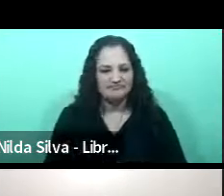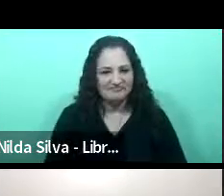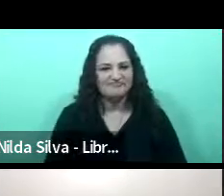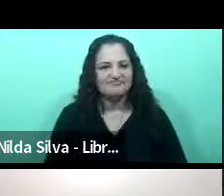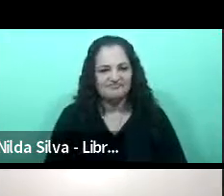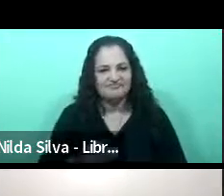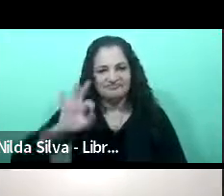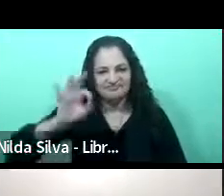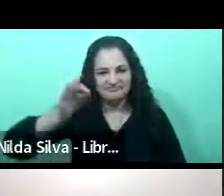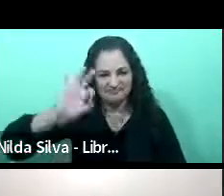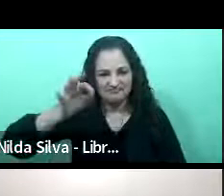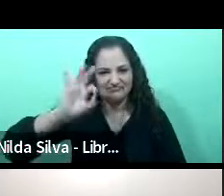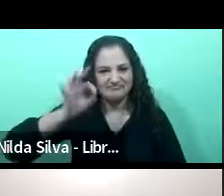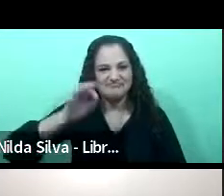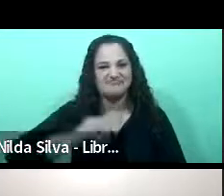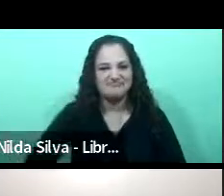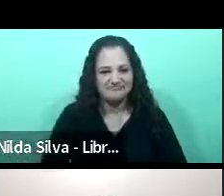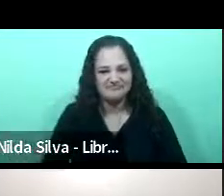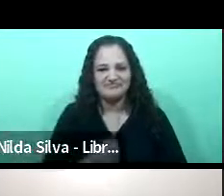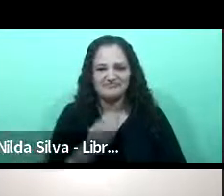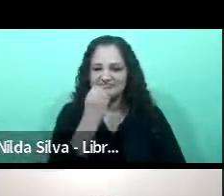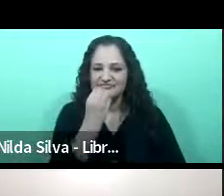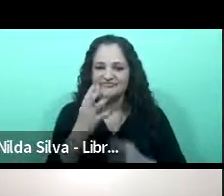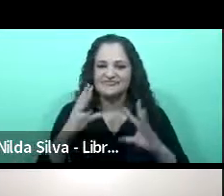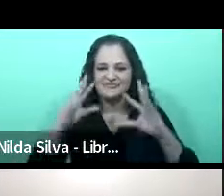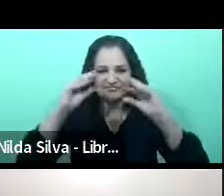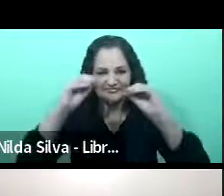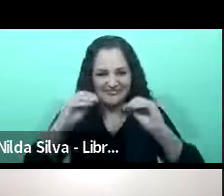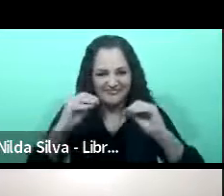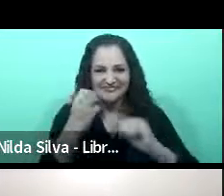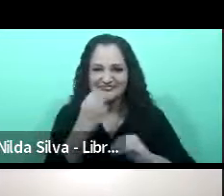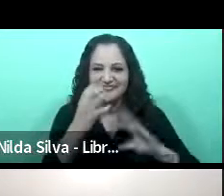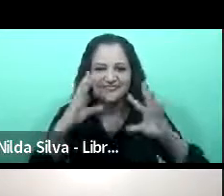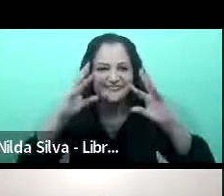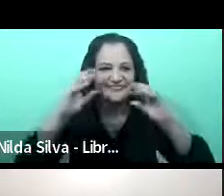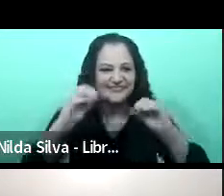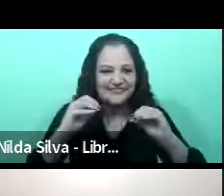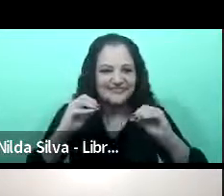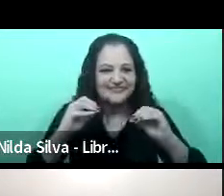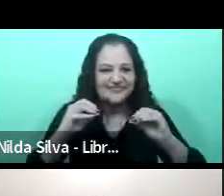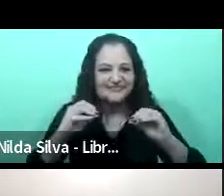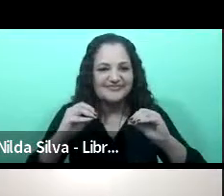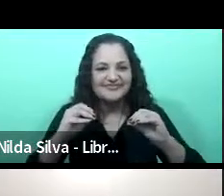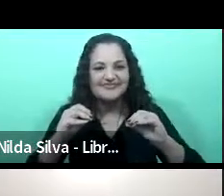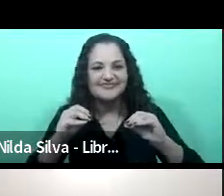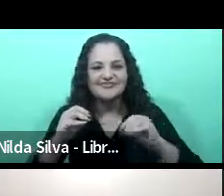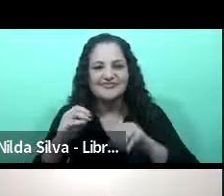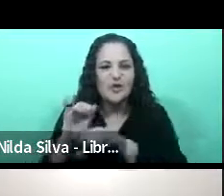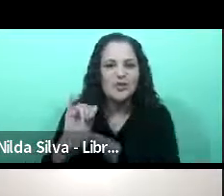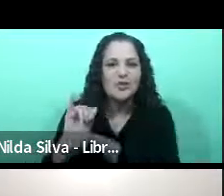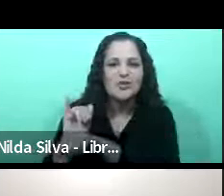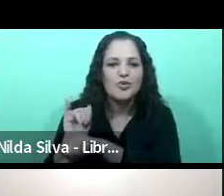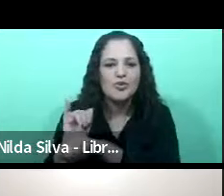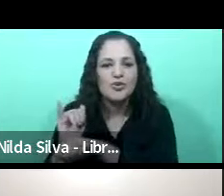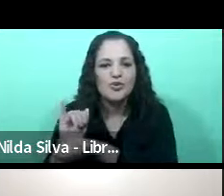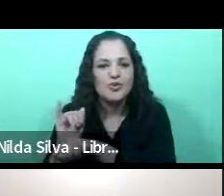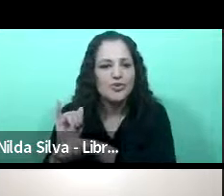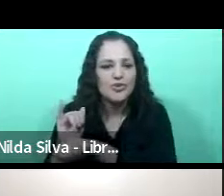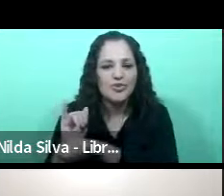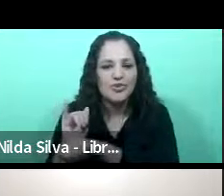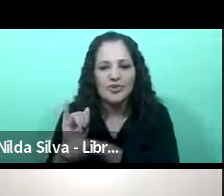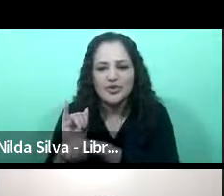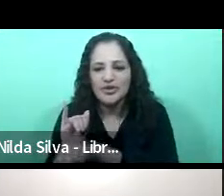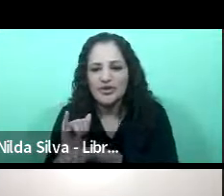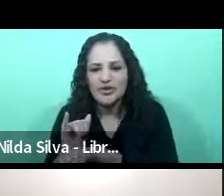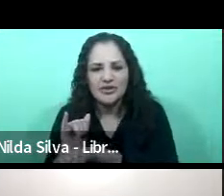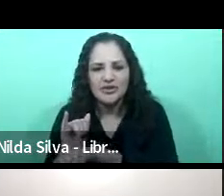Sim, sim. Boa noite, boa noite. Aqui que tem mais Boa duas noite. no chat do YouTube. Boa